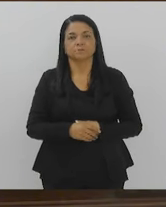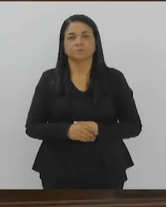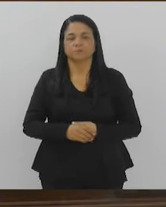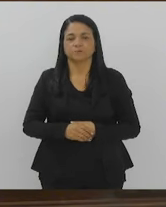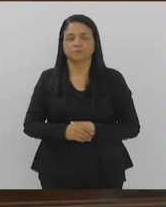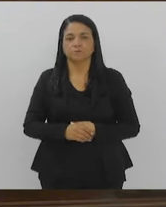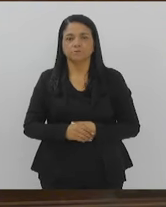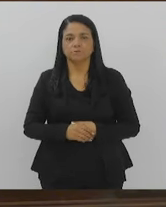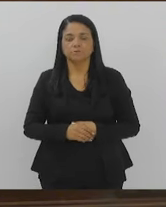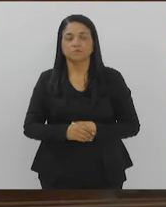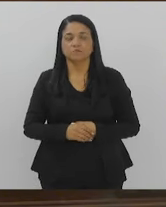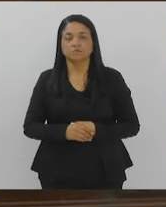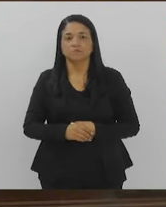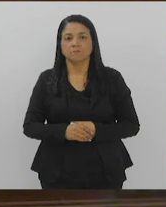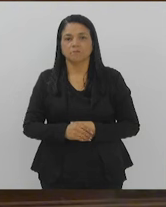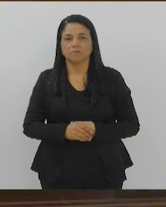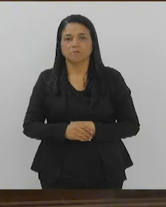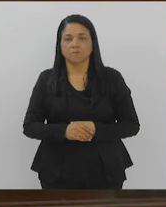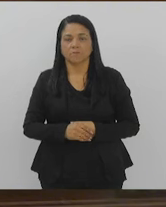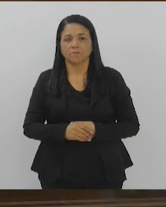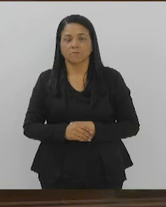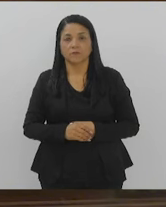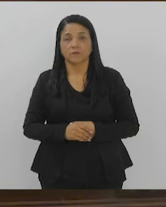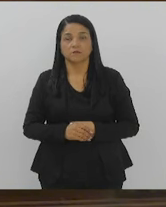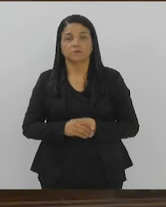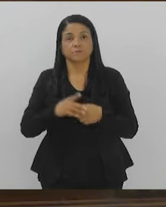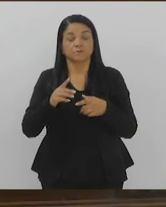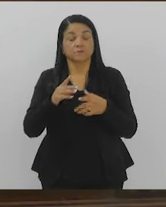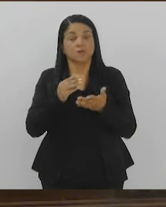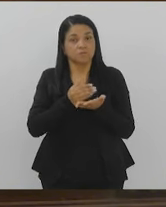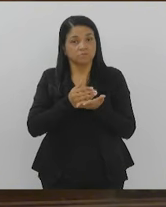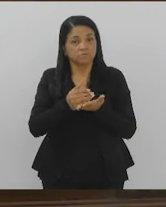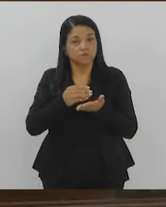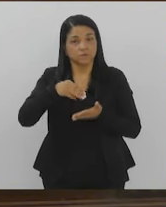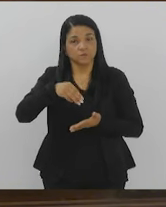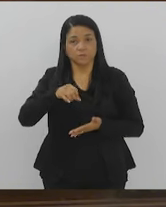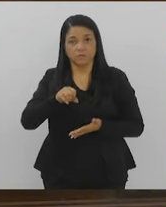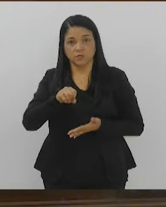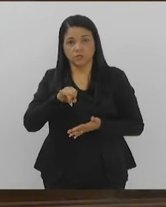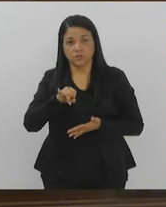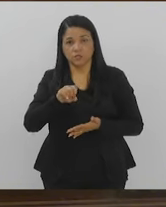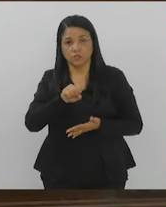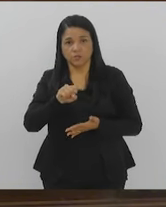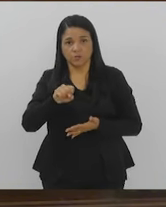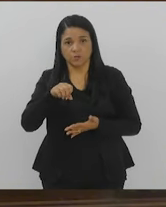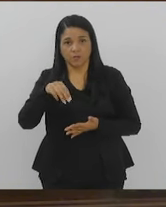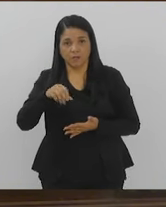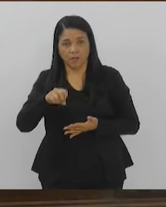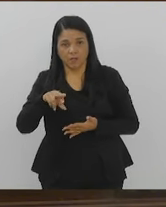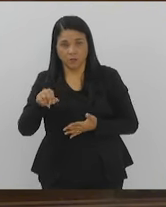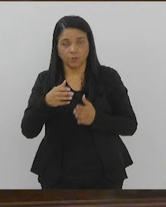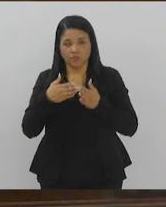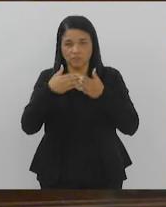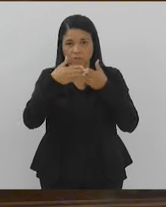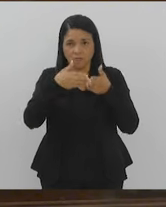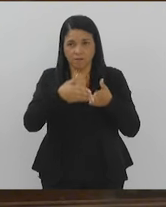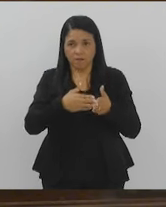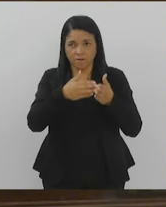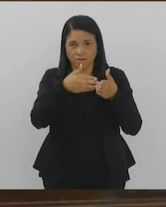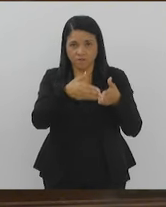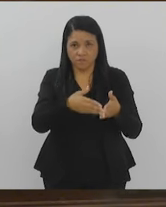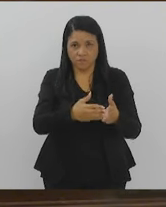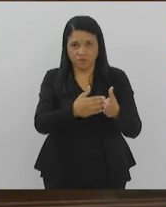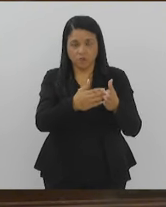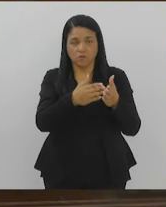A partir dos missionários pentecostais Gunnar Vingre e Daniel Berg, uma saga de